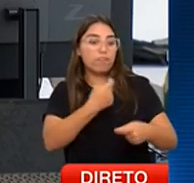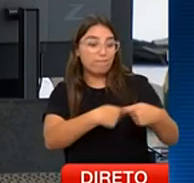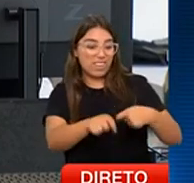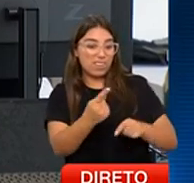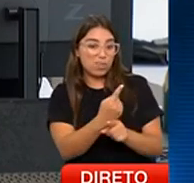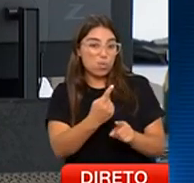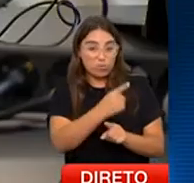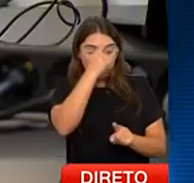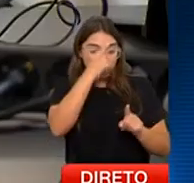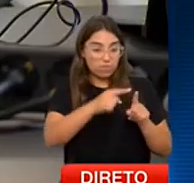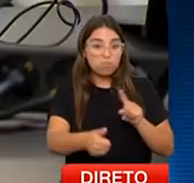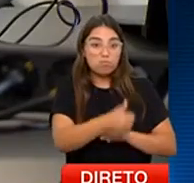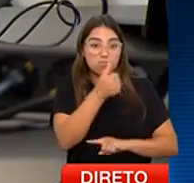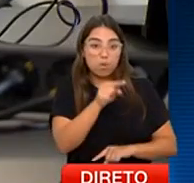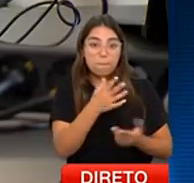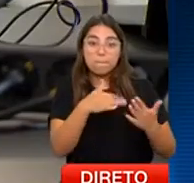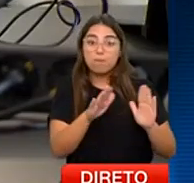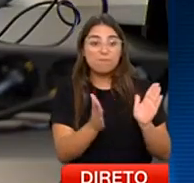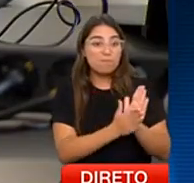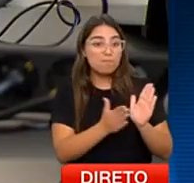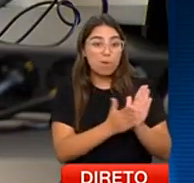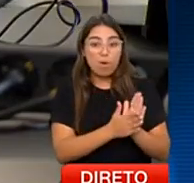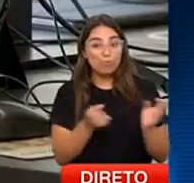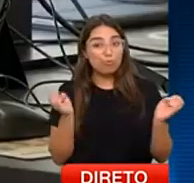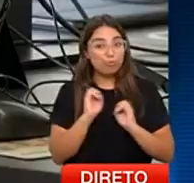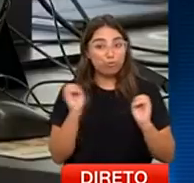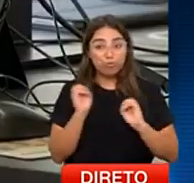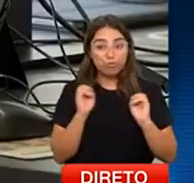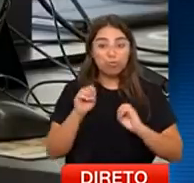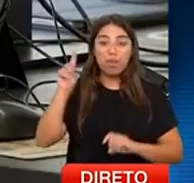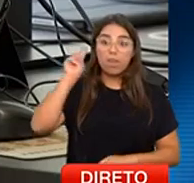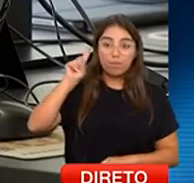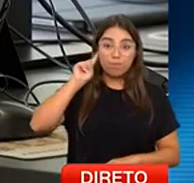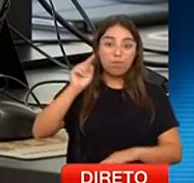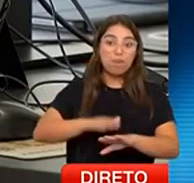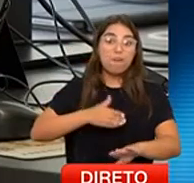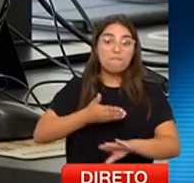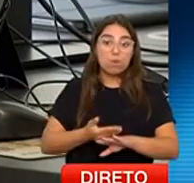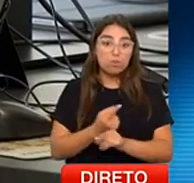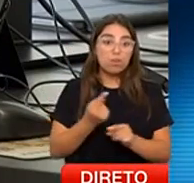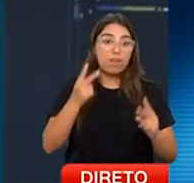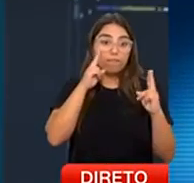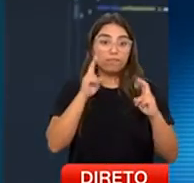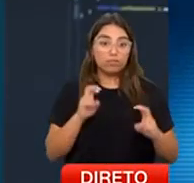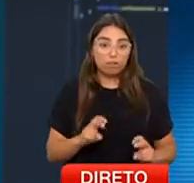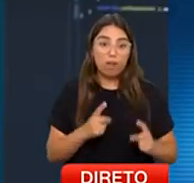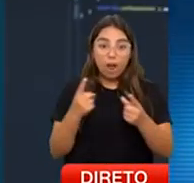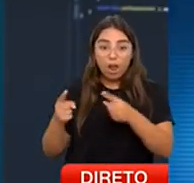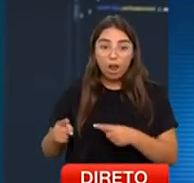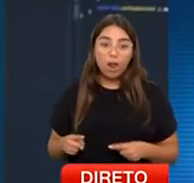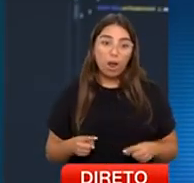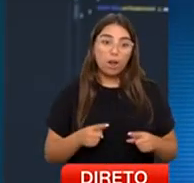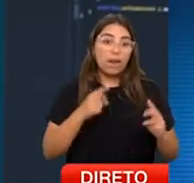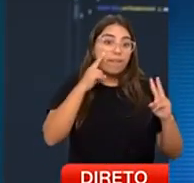o melhor mas que nem sempre elas têm comprovação científica eh e é importante que nós forcemos isto de facto há hoje muito mais investigação sobre esta matéria é